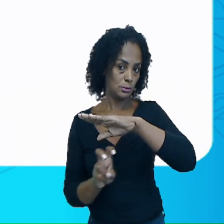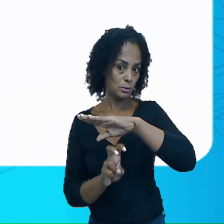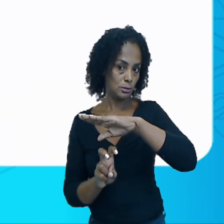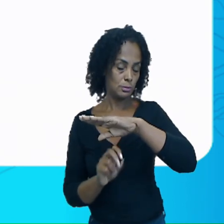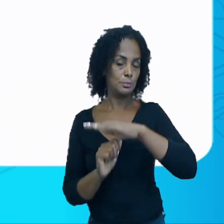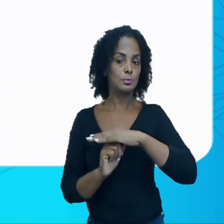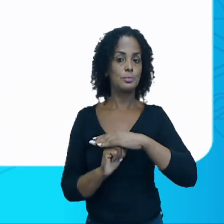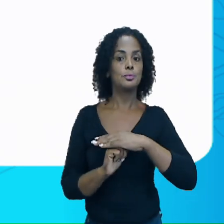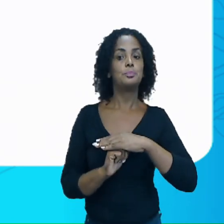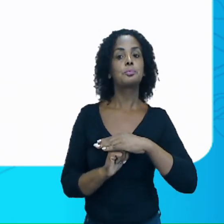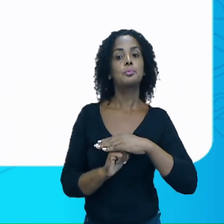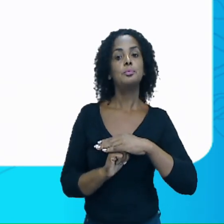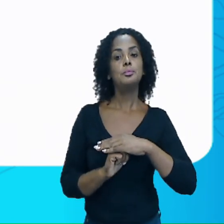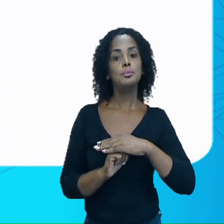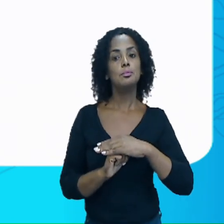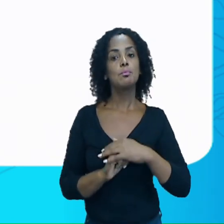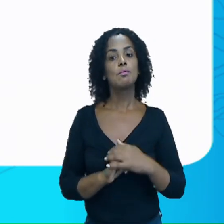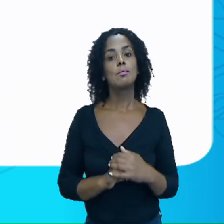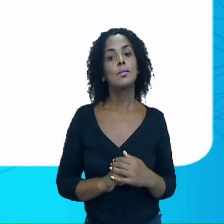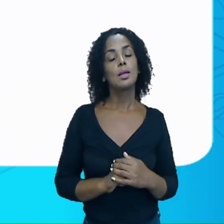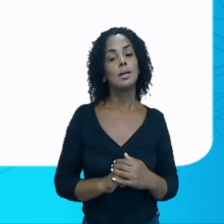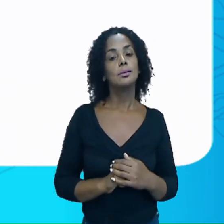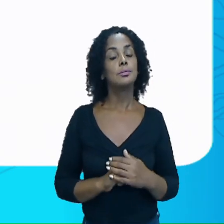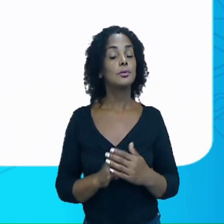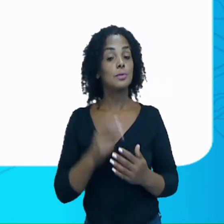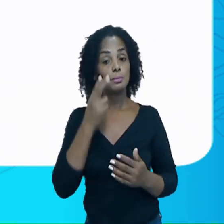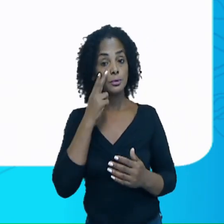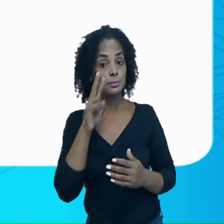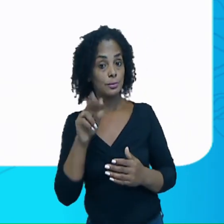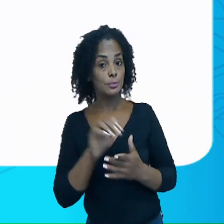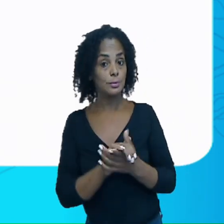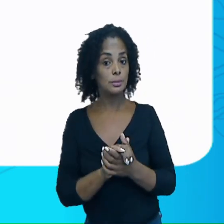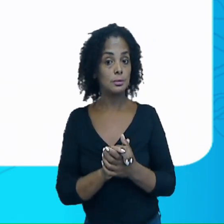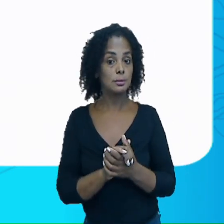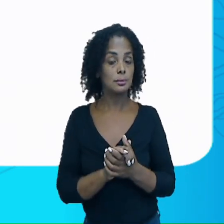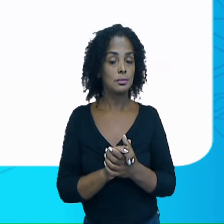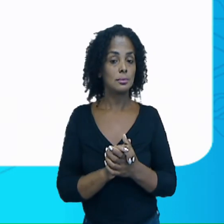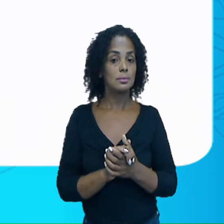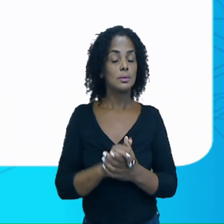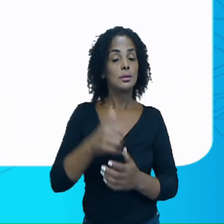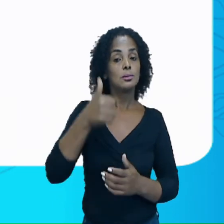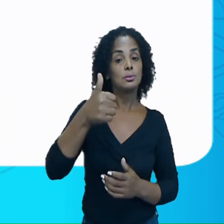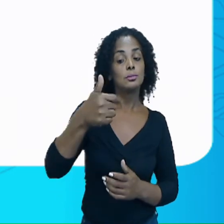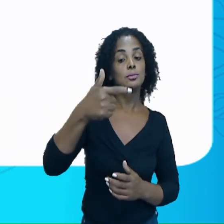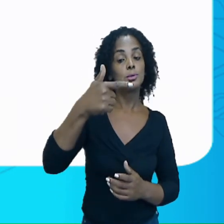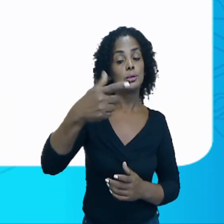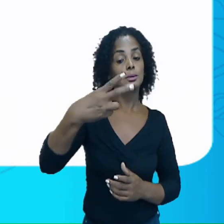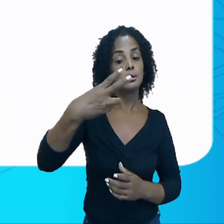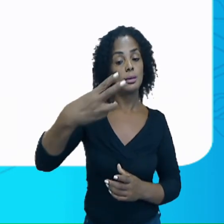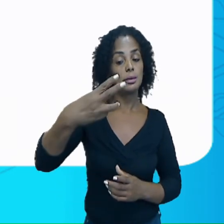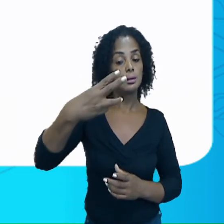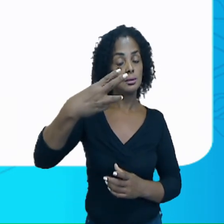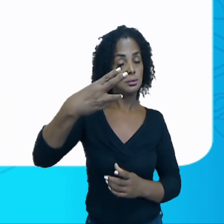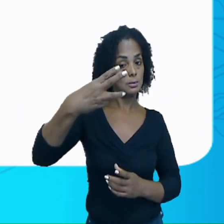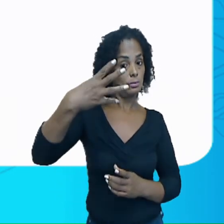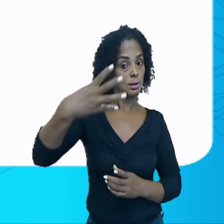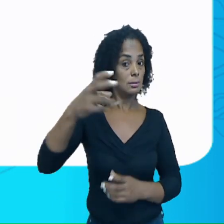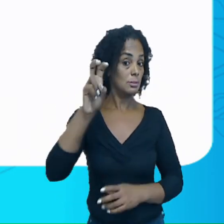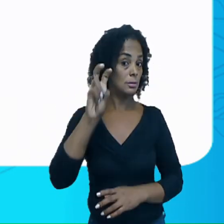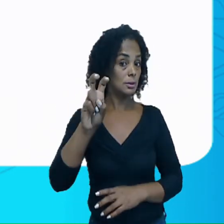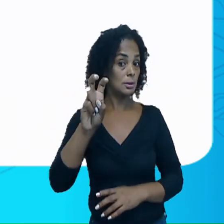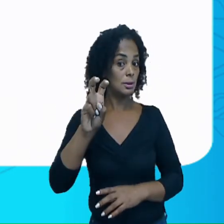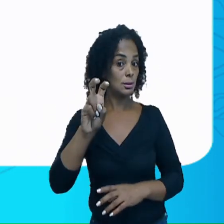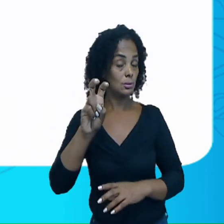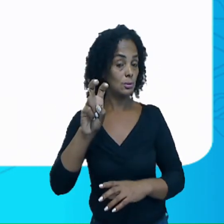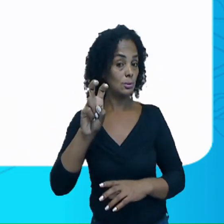para de baixo, agora, essa aqui que tem representado 1, 2, 3, 4, 5 lados,